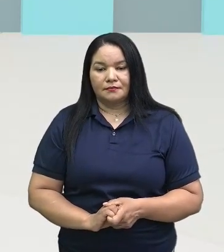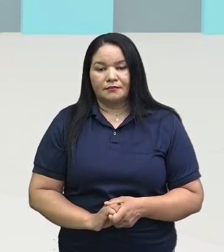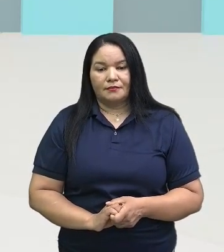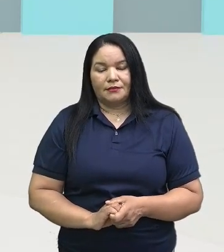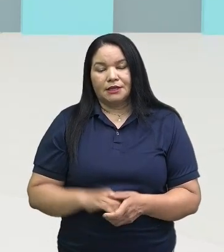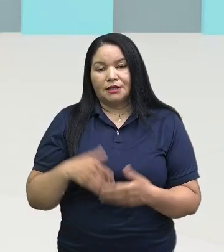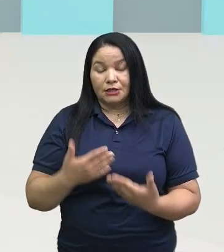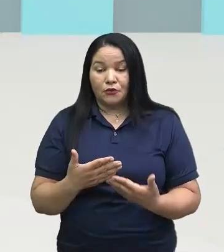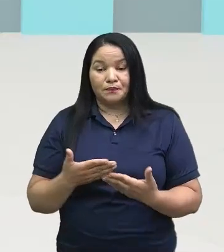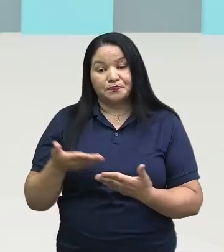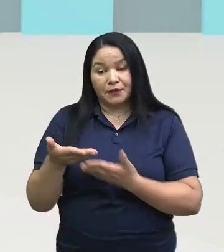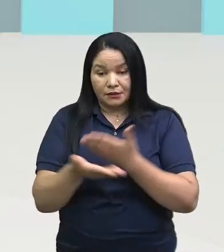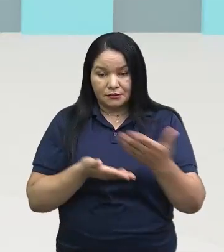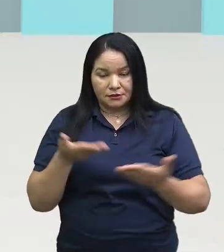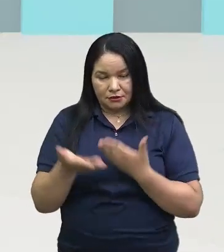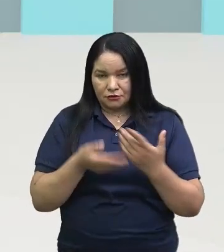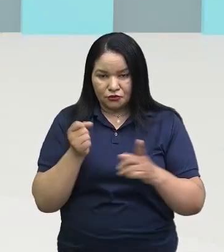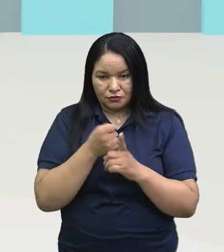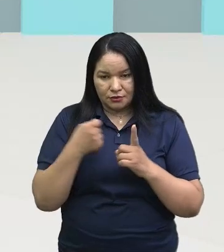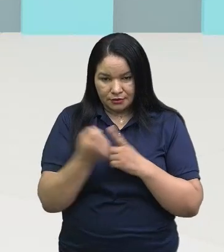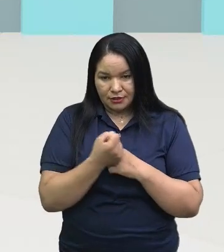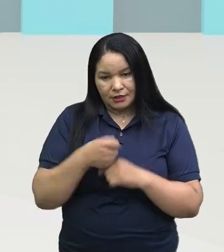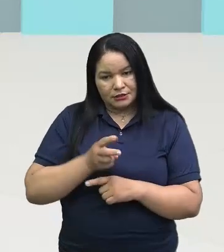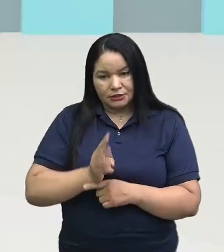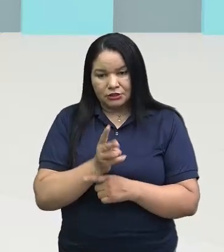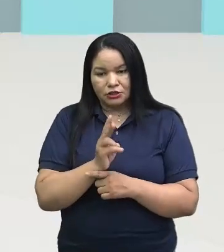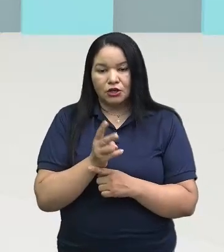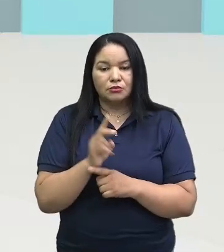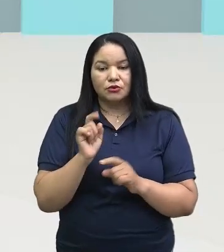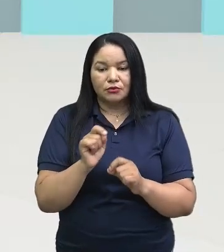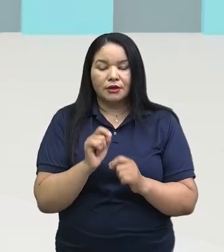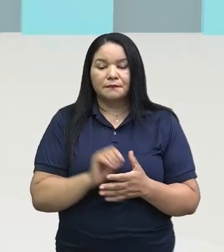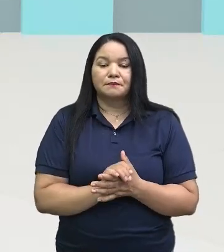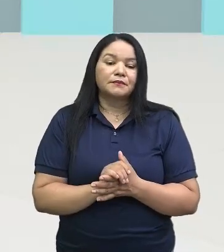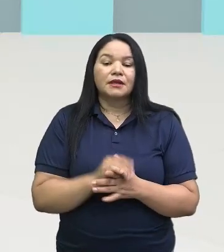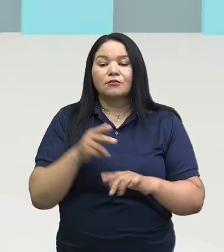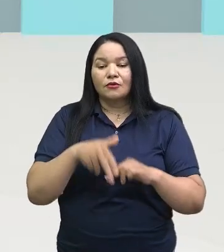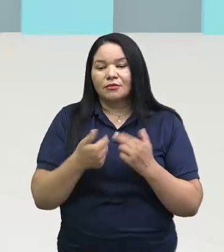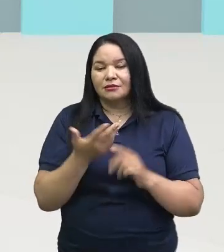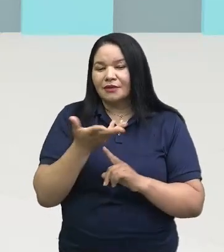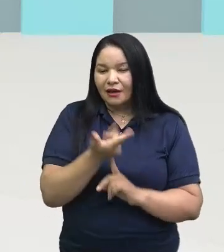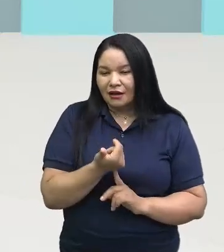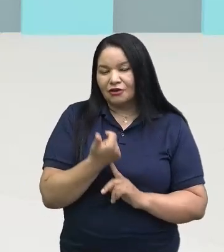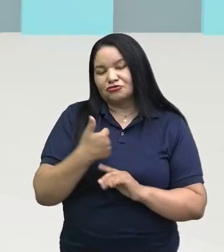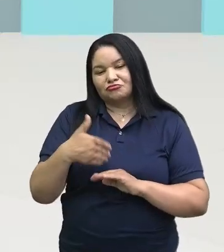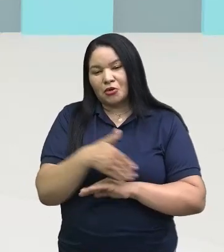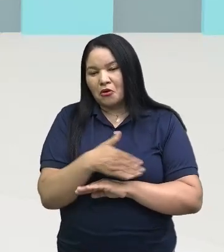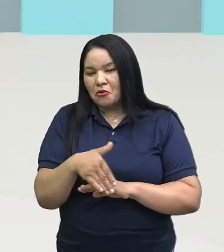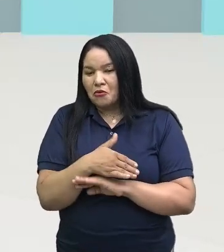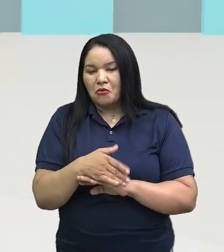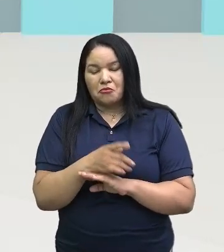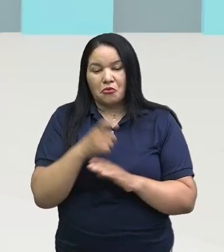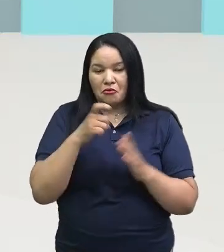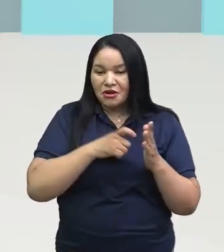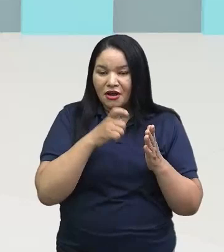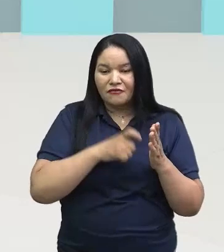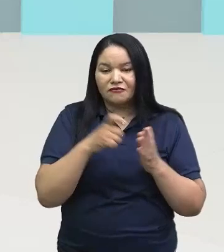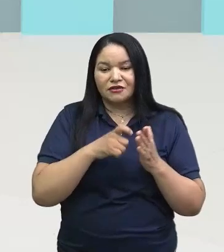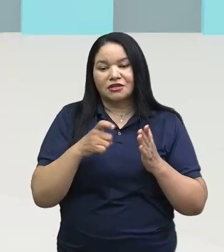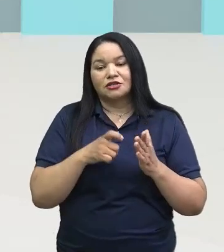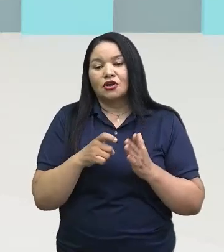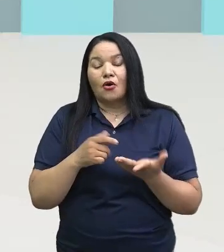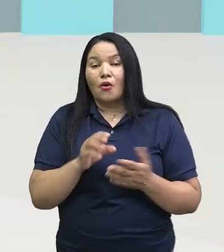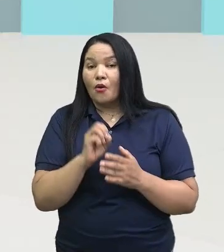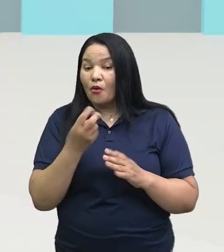Bem, as interações são frequentemente mediadas pelas artes, seja nas ruas, como grafite, seja nas